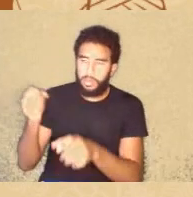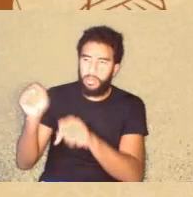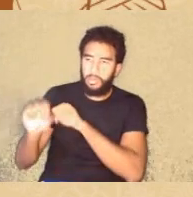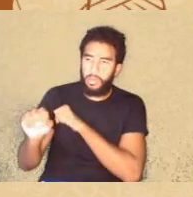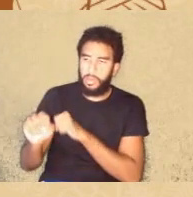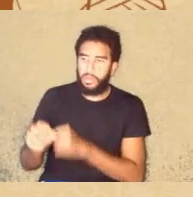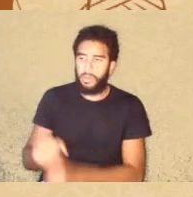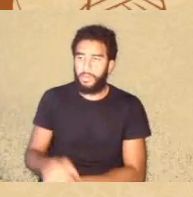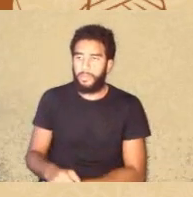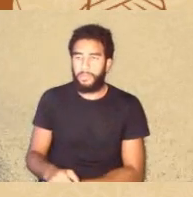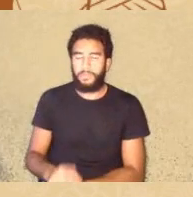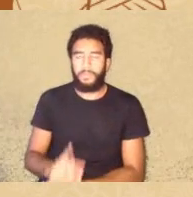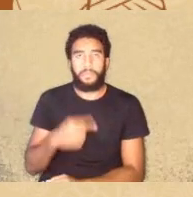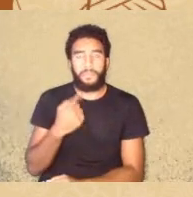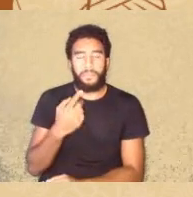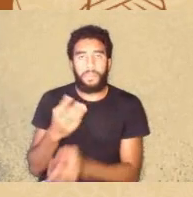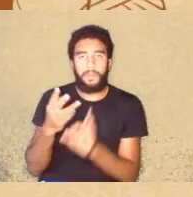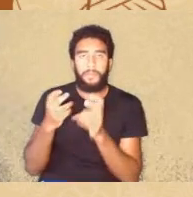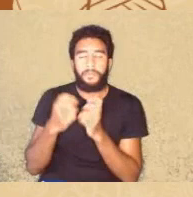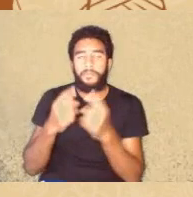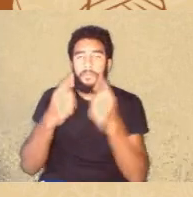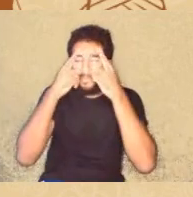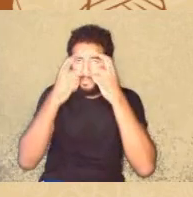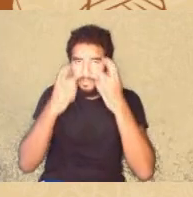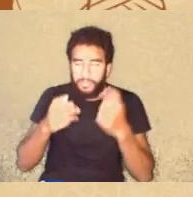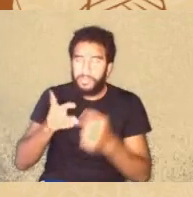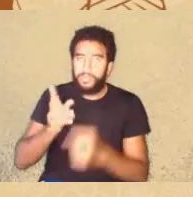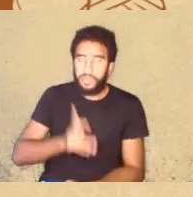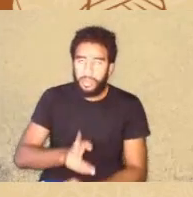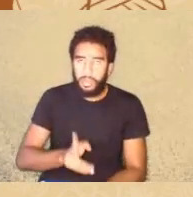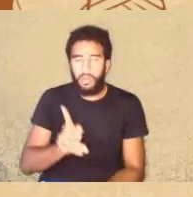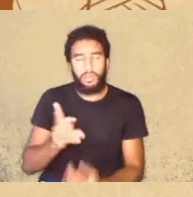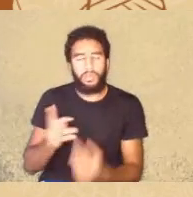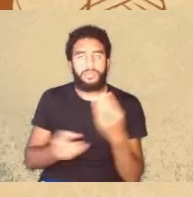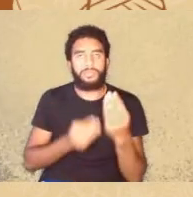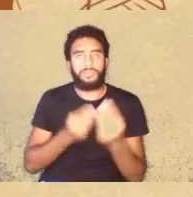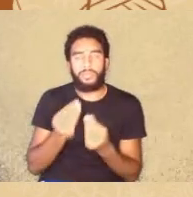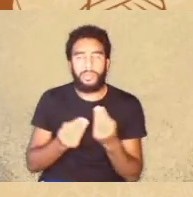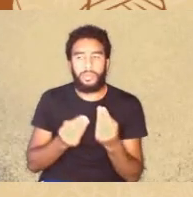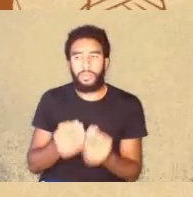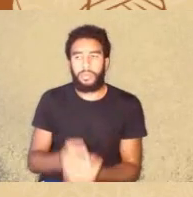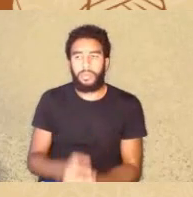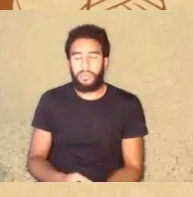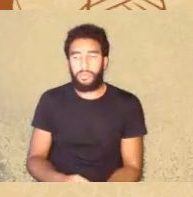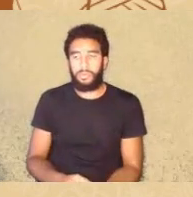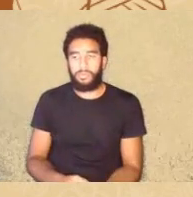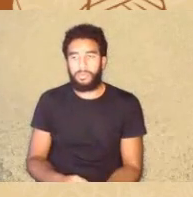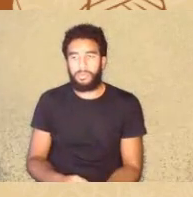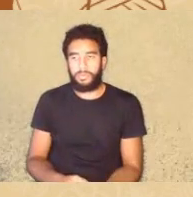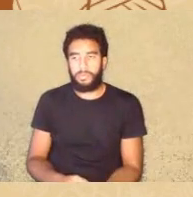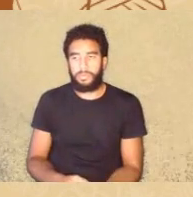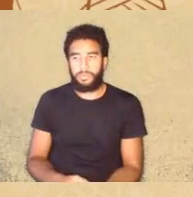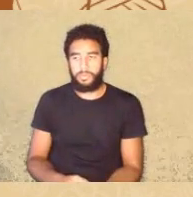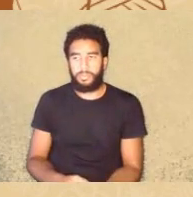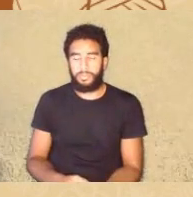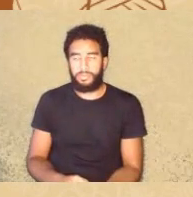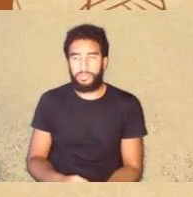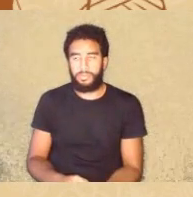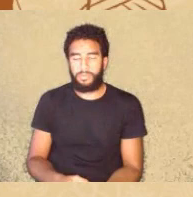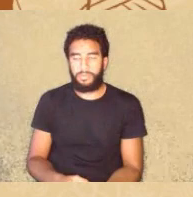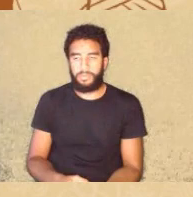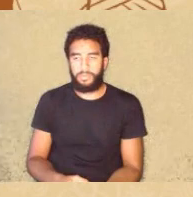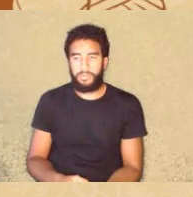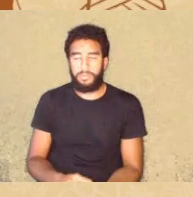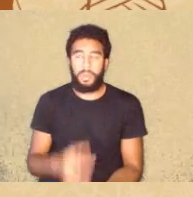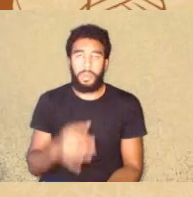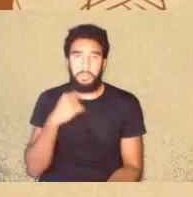gente vê essa violência diariamente, né? Como é que, enfim, se você tiver alguma ideia sobre isso, que é uma dúvida